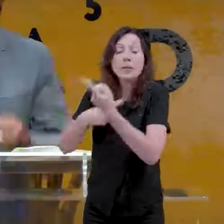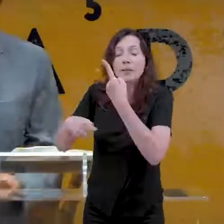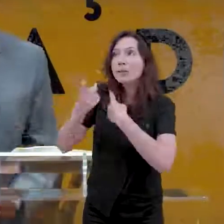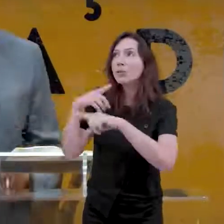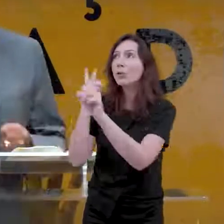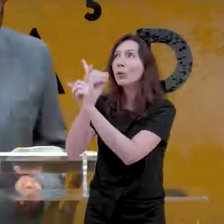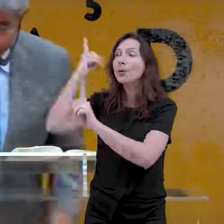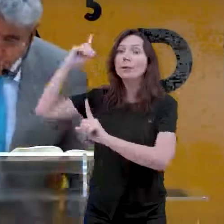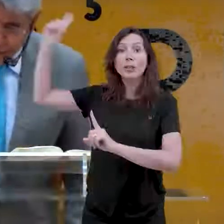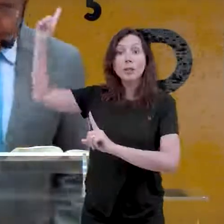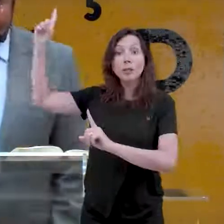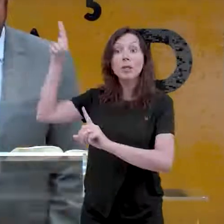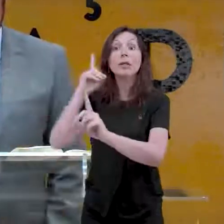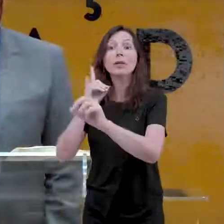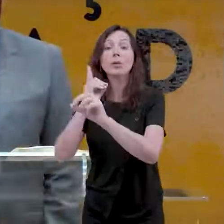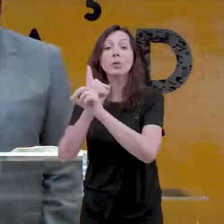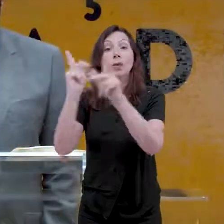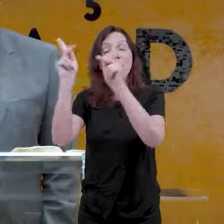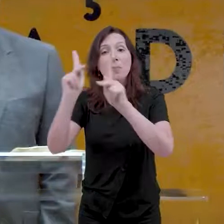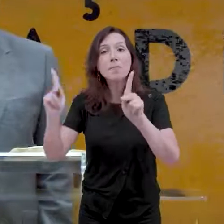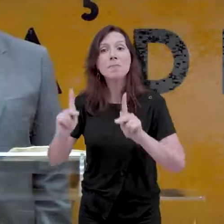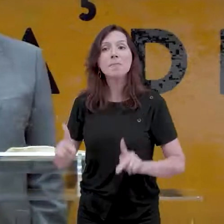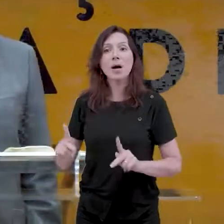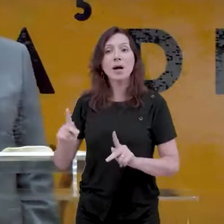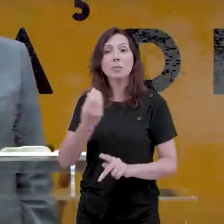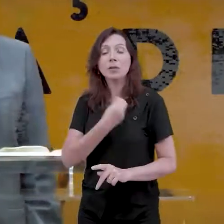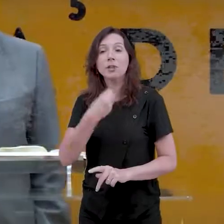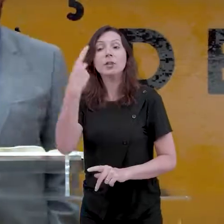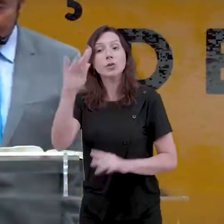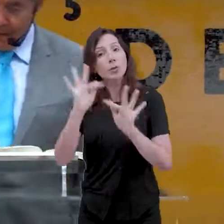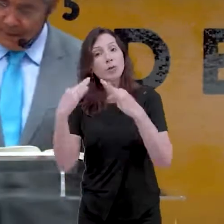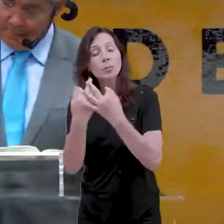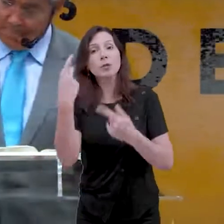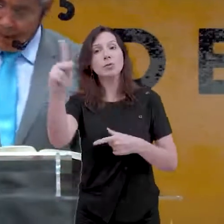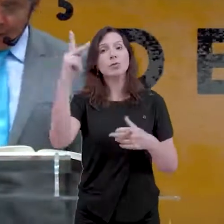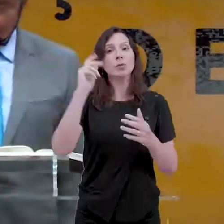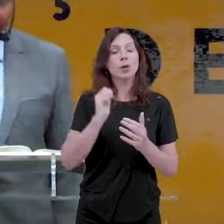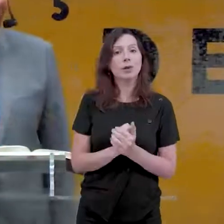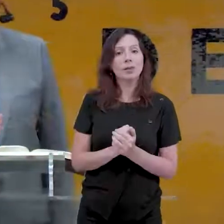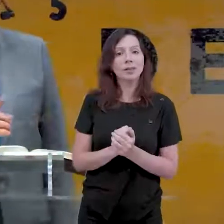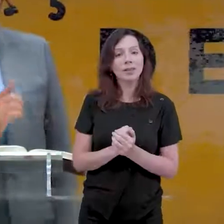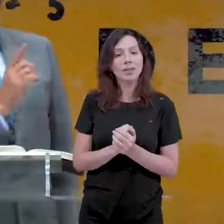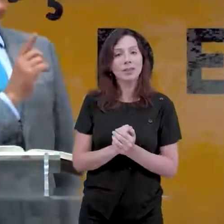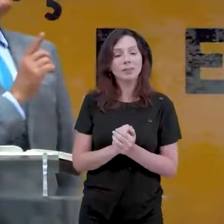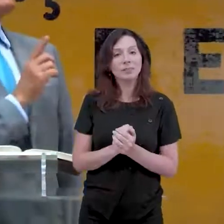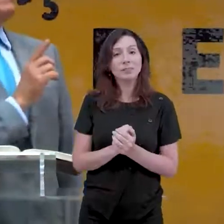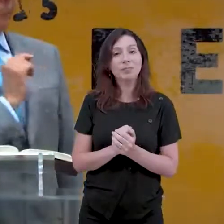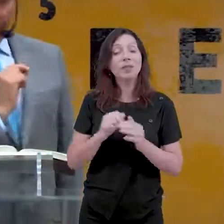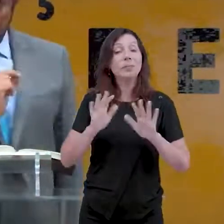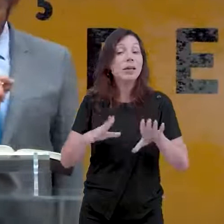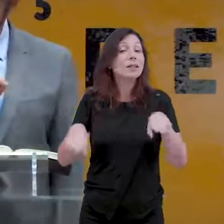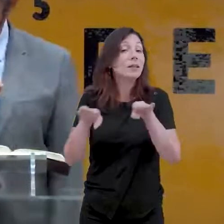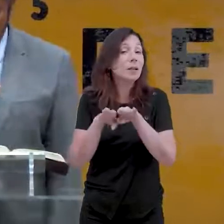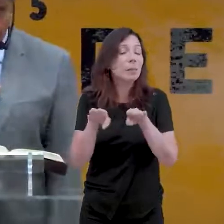sua vida, para a sua casa, para a sua família. Mas ele encontra mais, além de segurança e paz, ele encontra